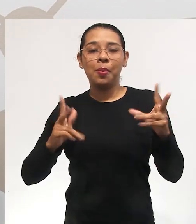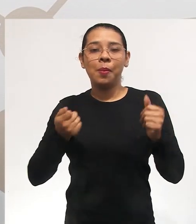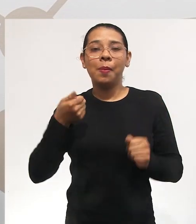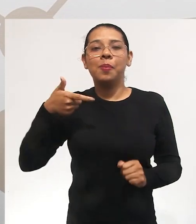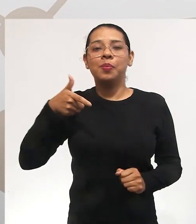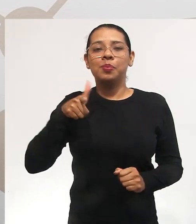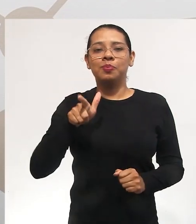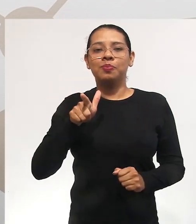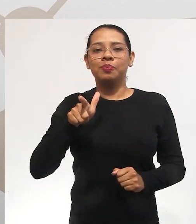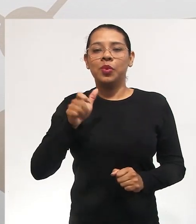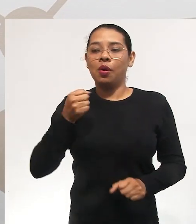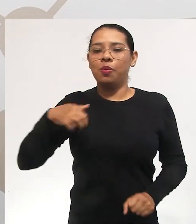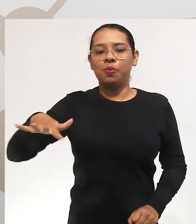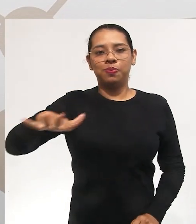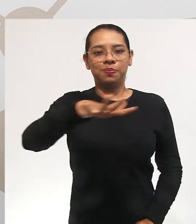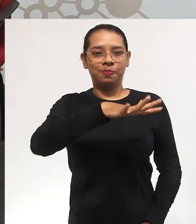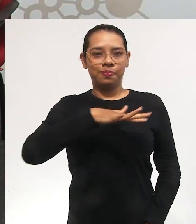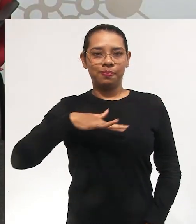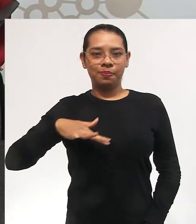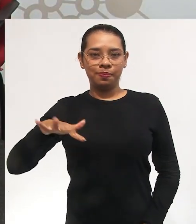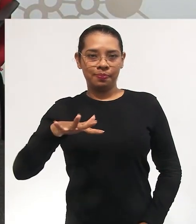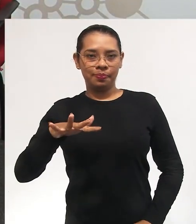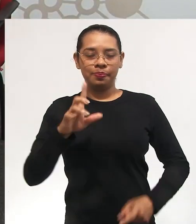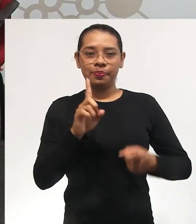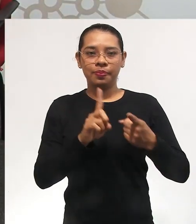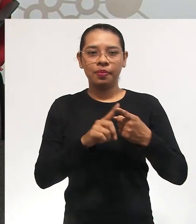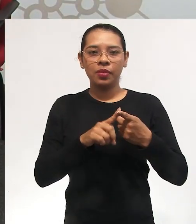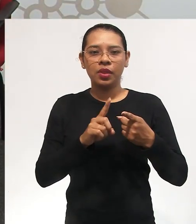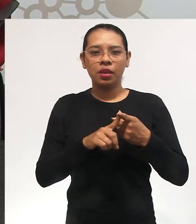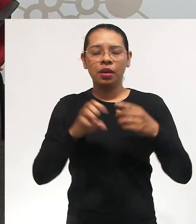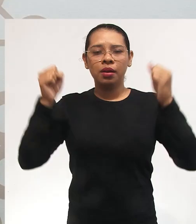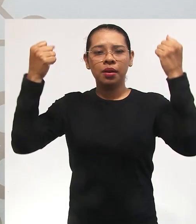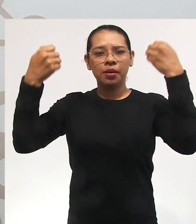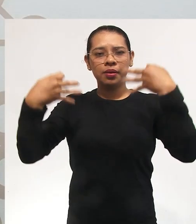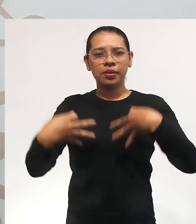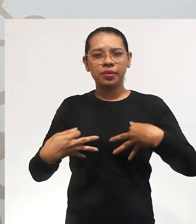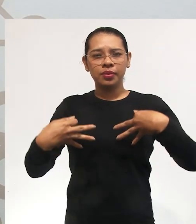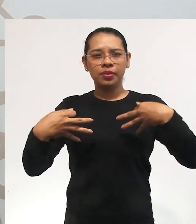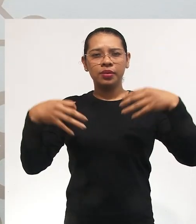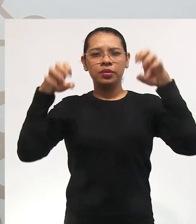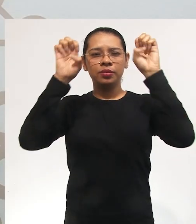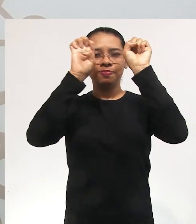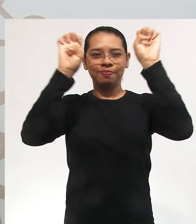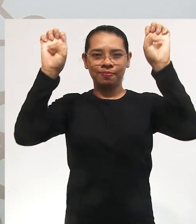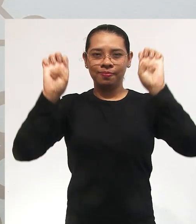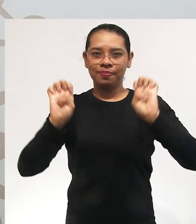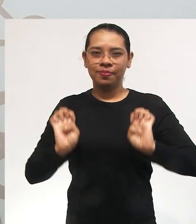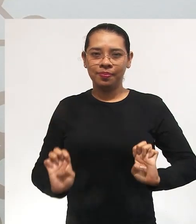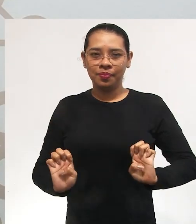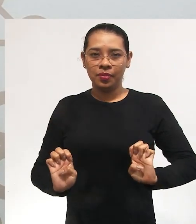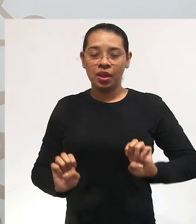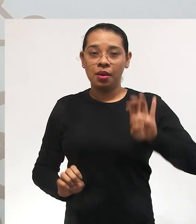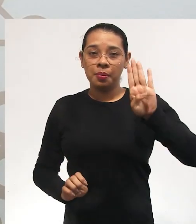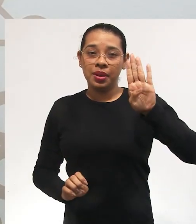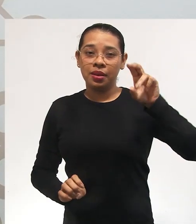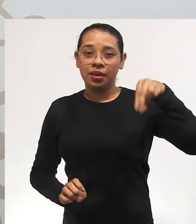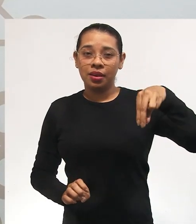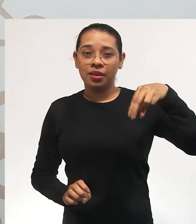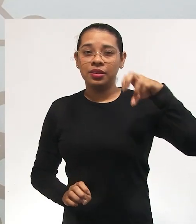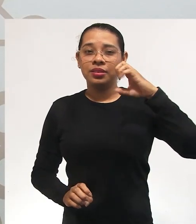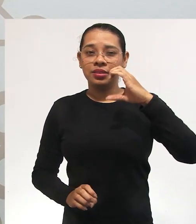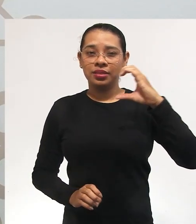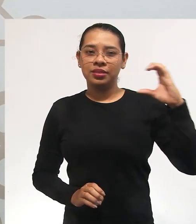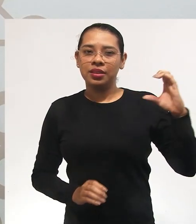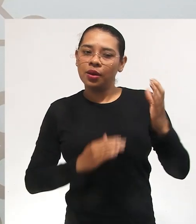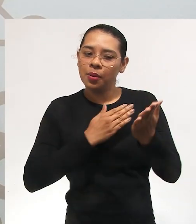ficaram todos dentro das áreas, né? E assim, falando da estrutura, em relação aos PCNs, a BNCC avança.